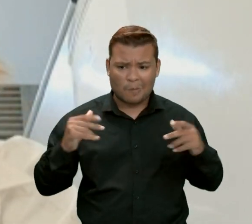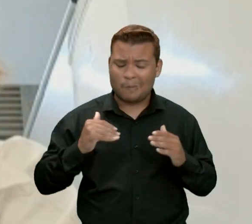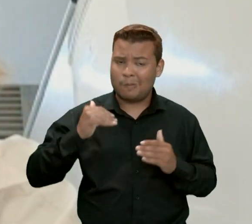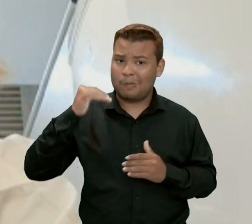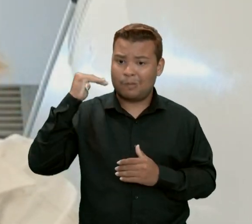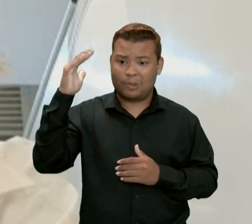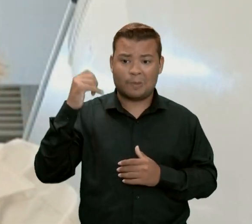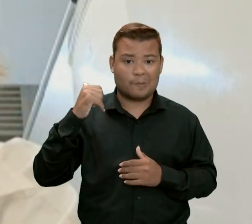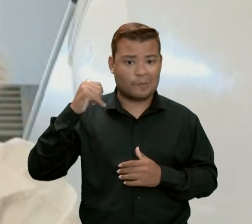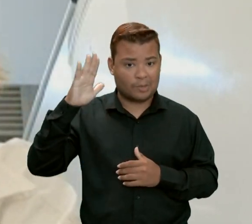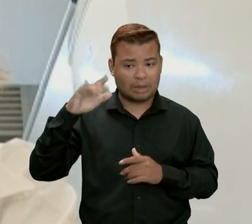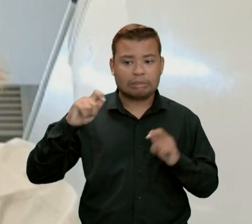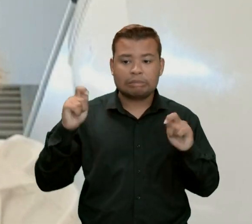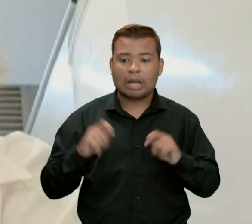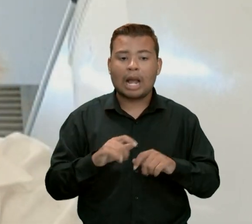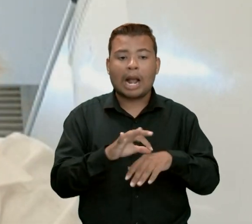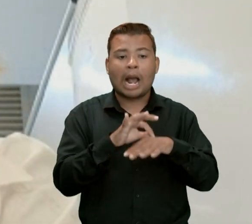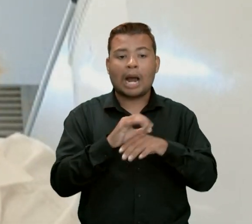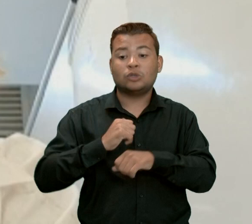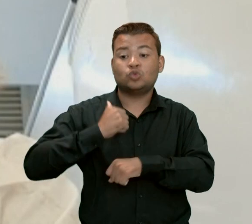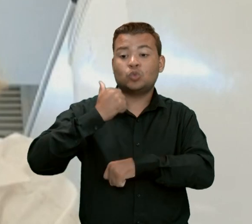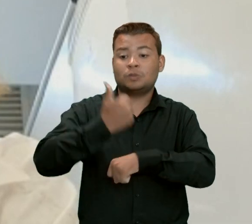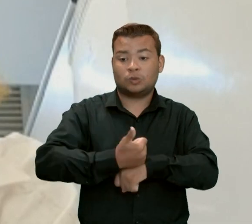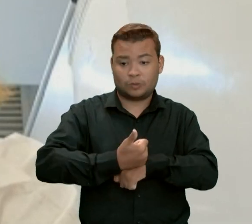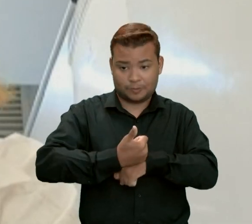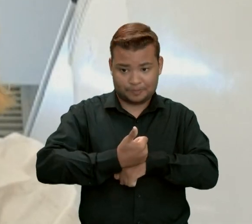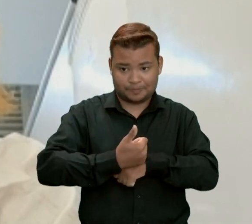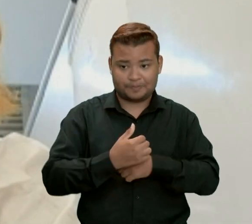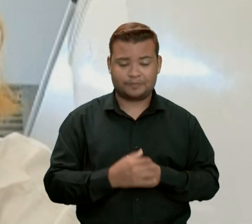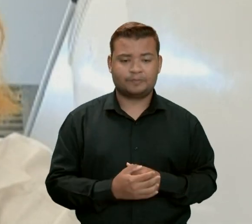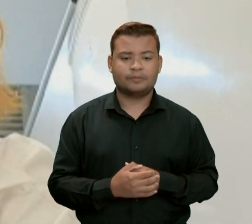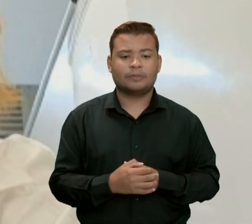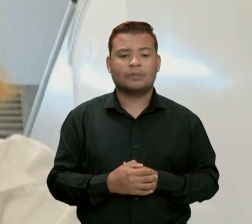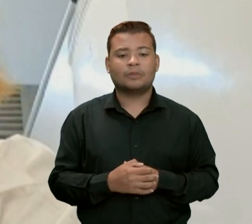ser substitutos da carne. E com isso a gente tem os